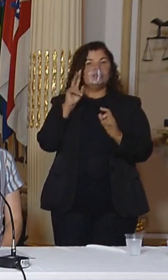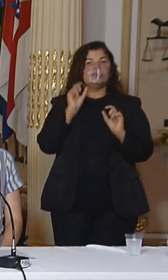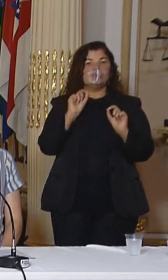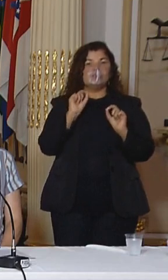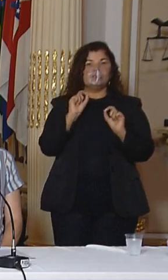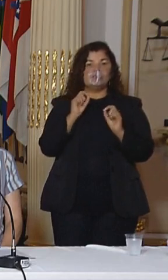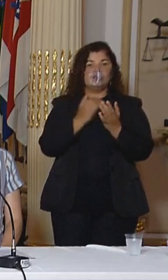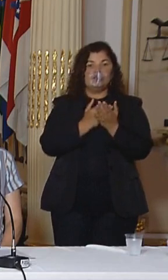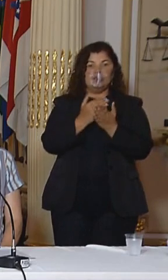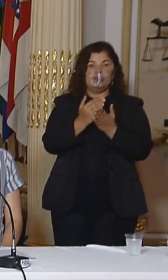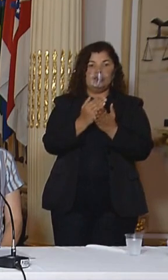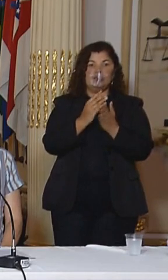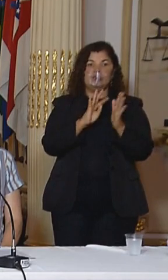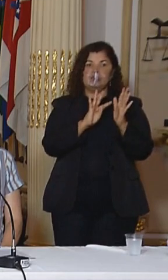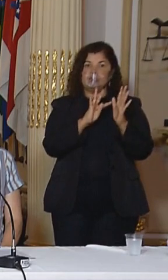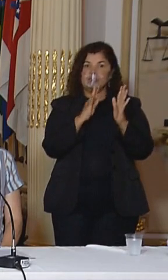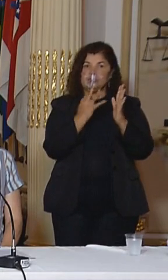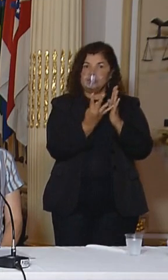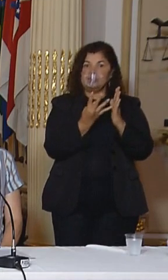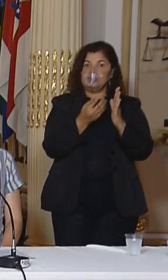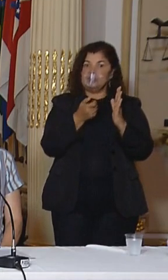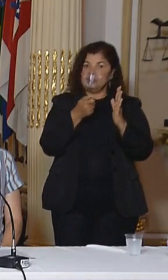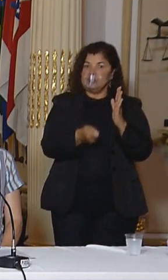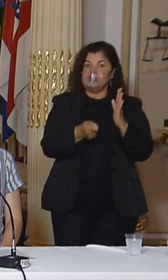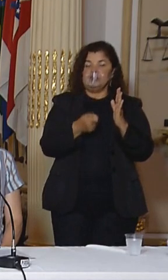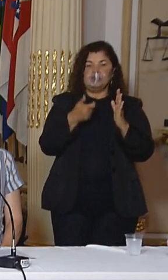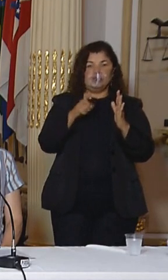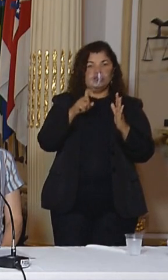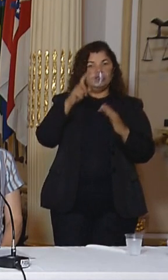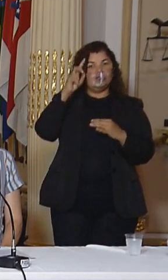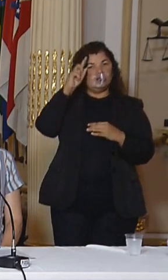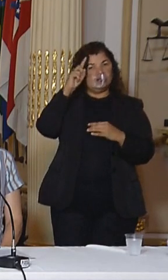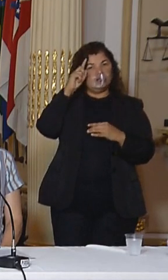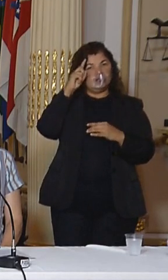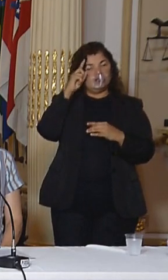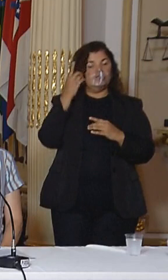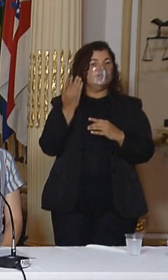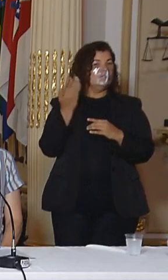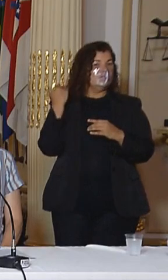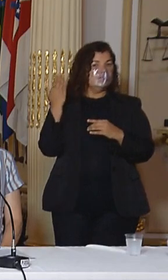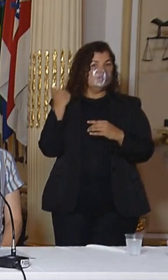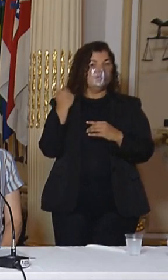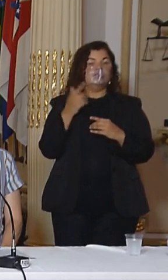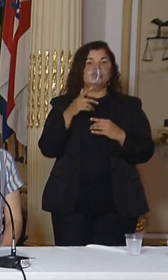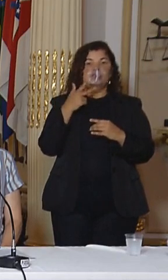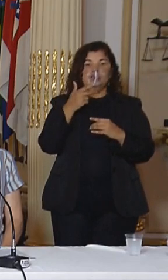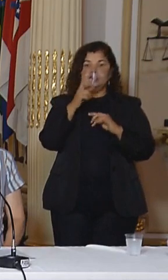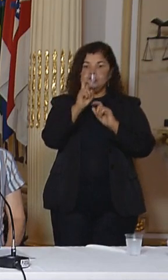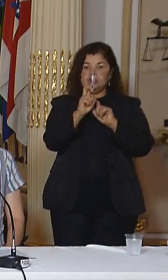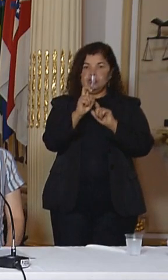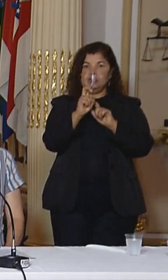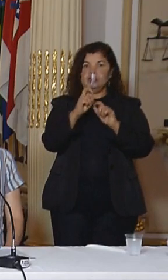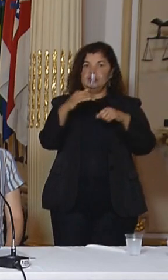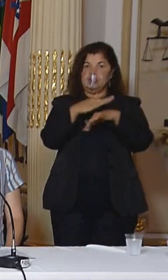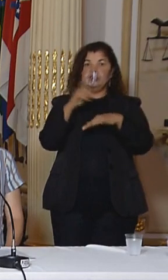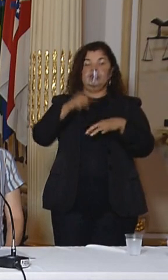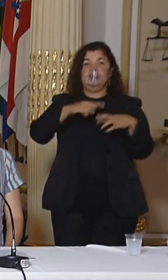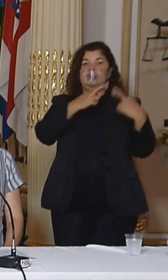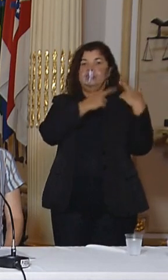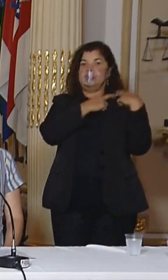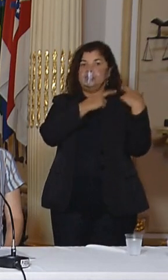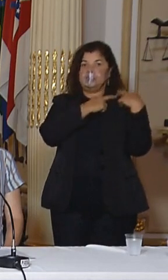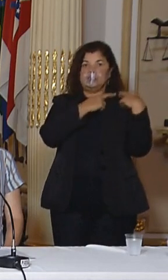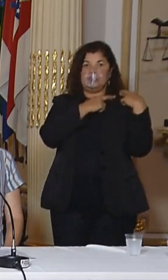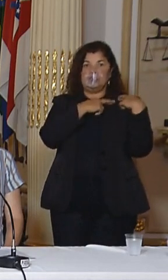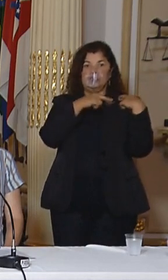a quarentena mais rígida, 15 dias atrás, a gente dizia que as 5 cidades eram responsáveis por algo em